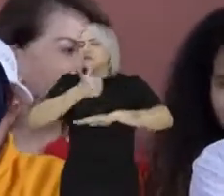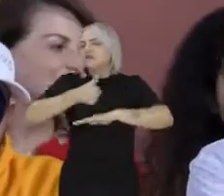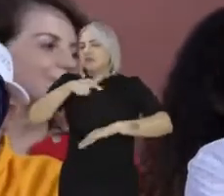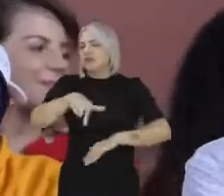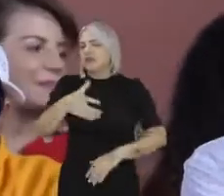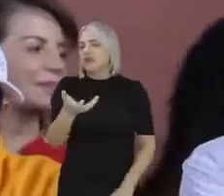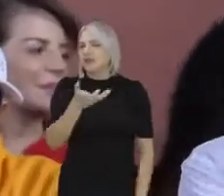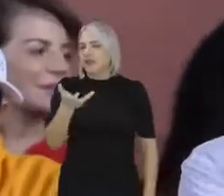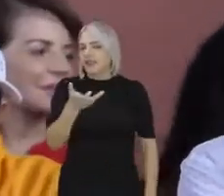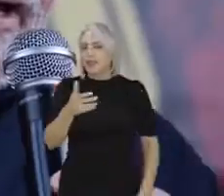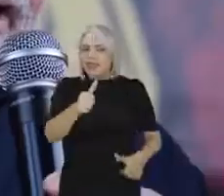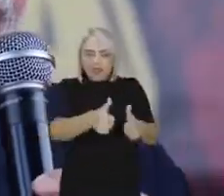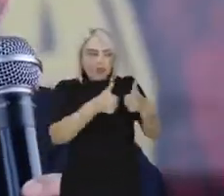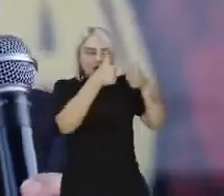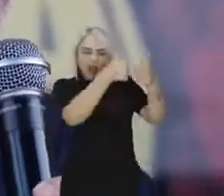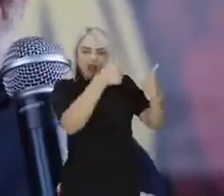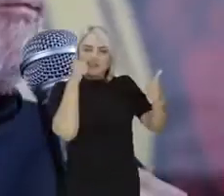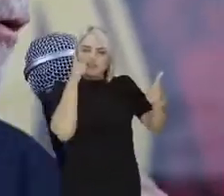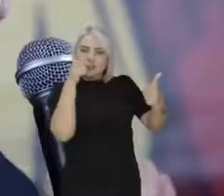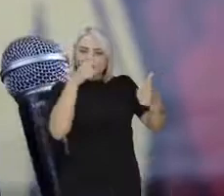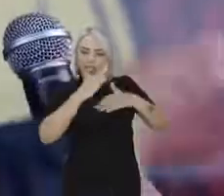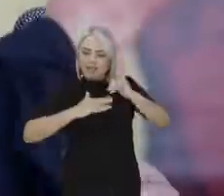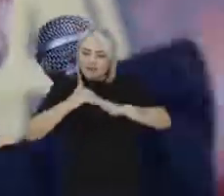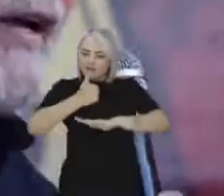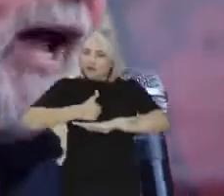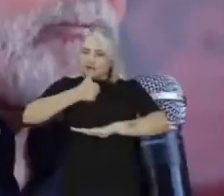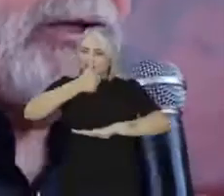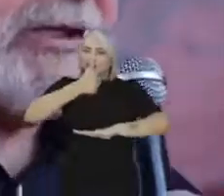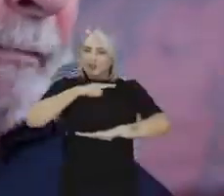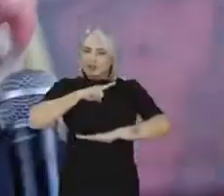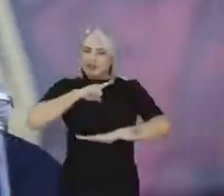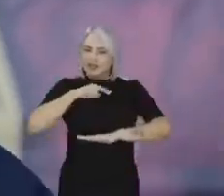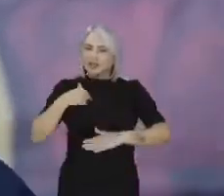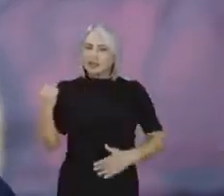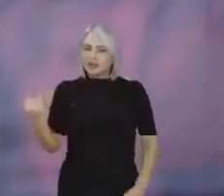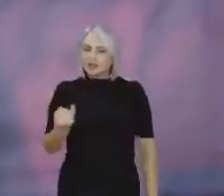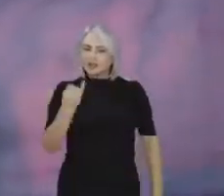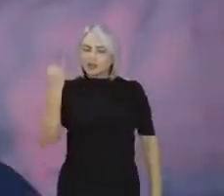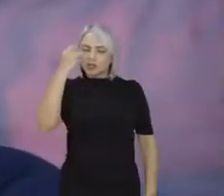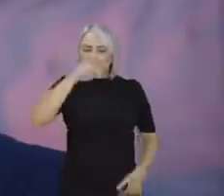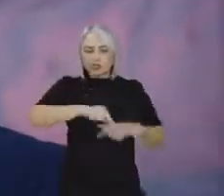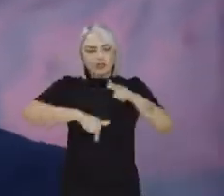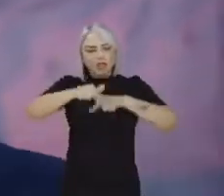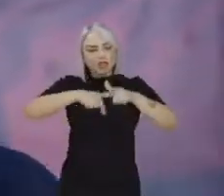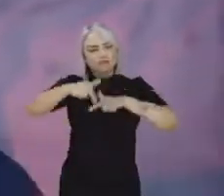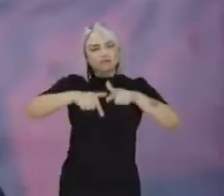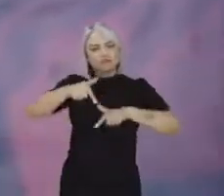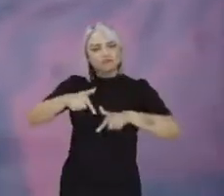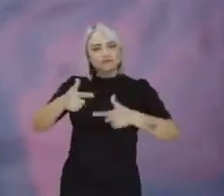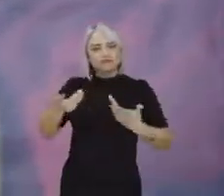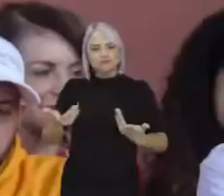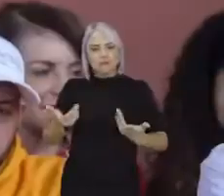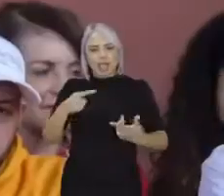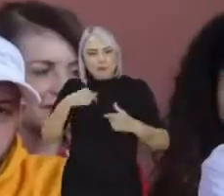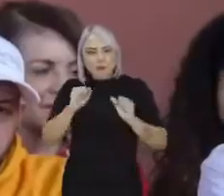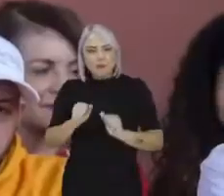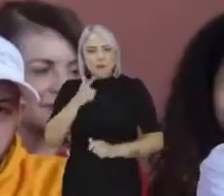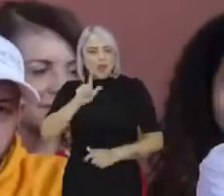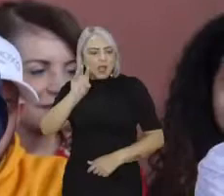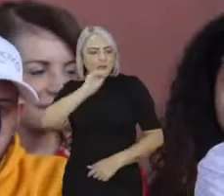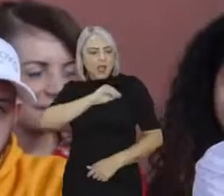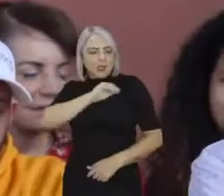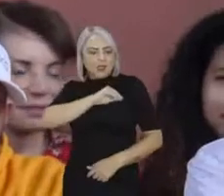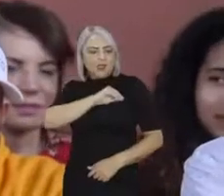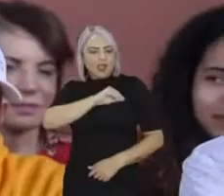ela profissionalmente, para ela ter importância no mercado de trabalho, para ela poder ganhar o suficiente para viver